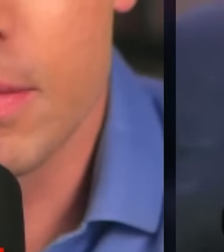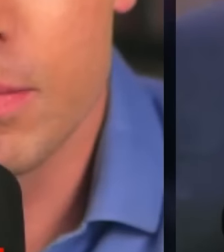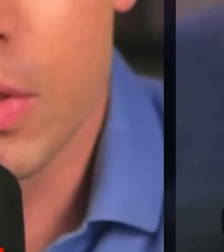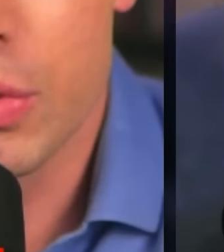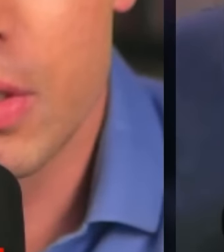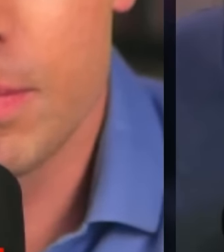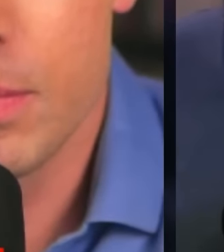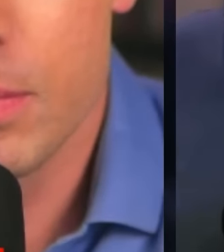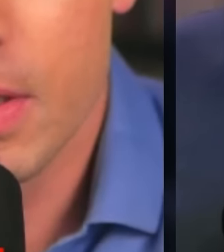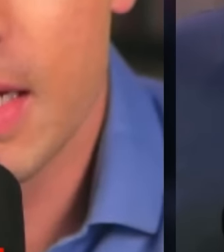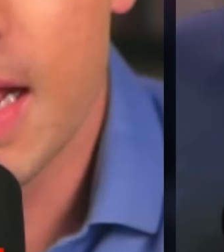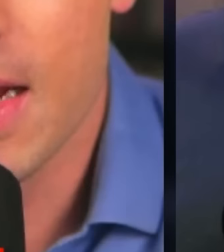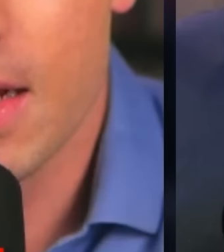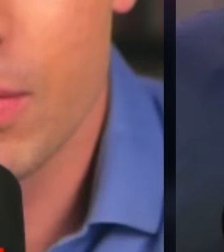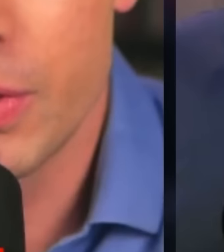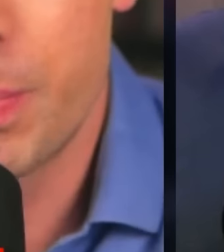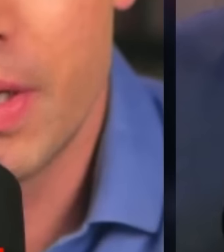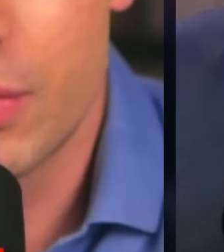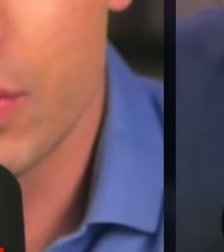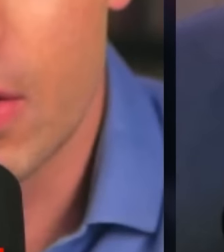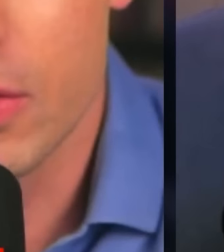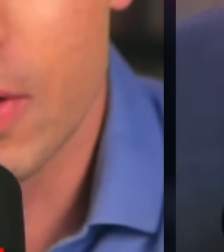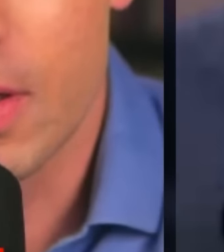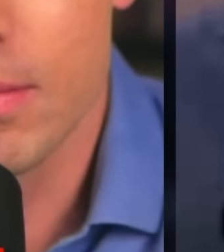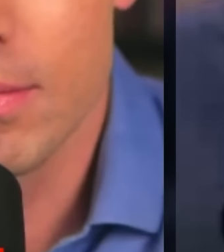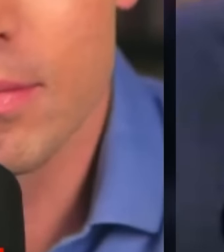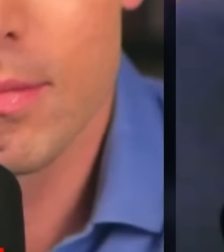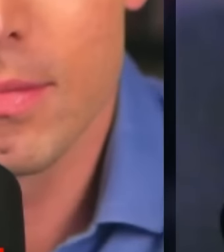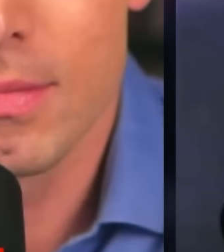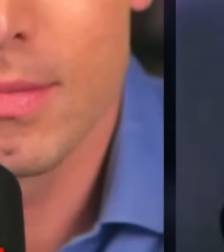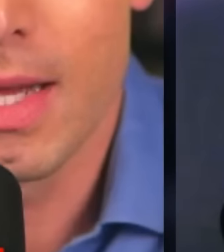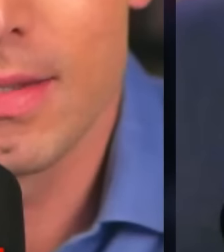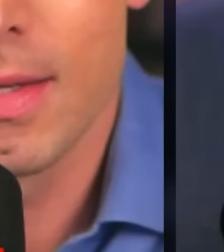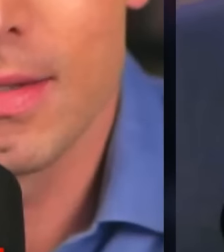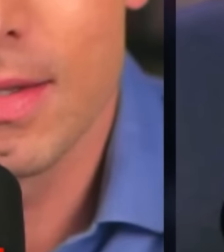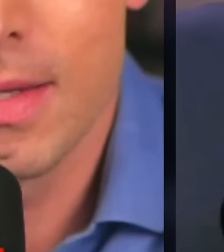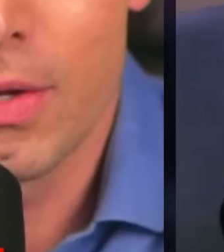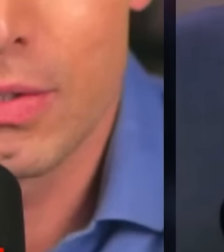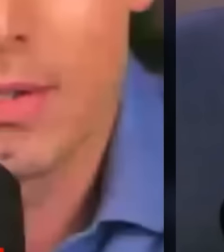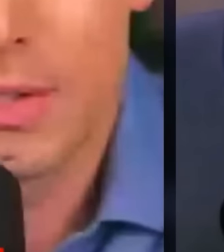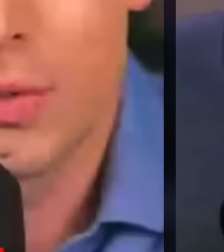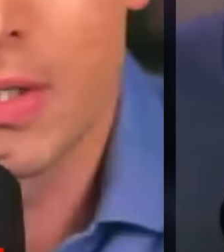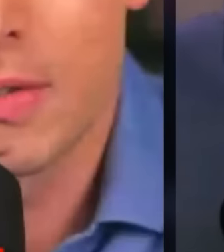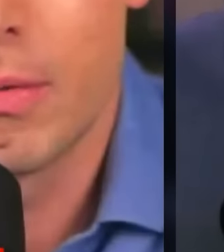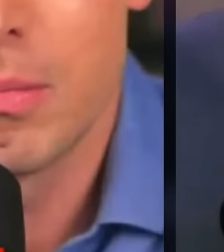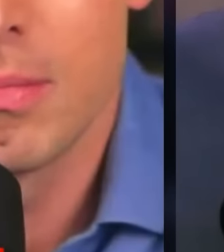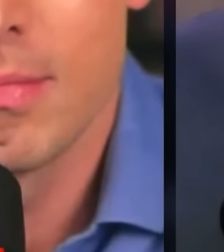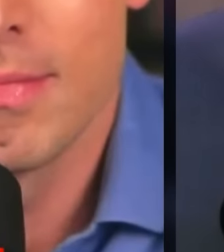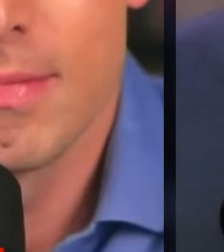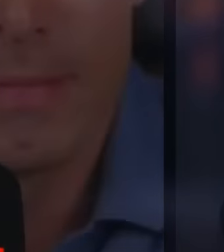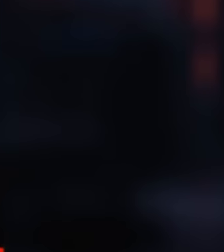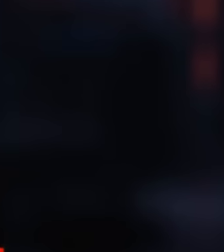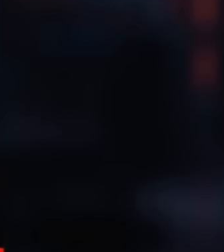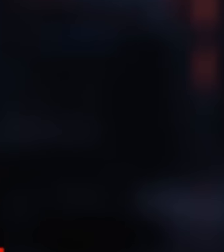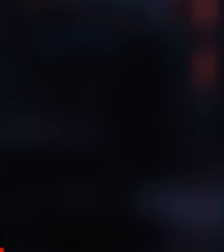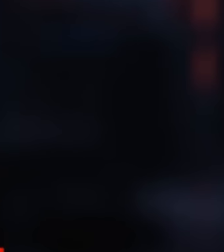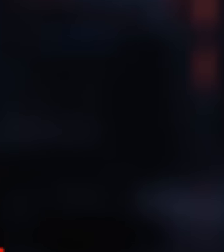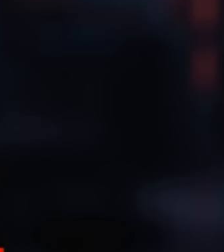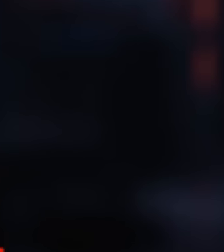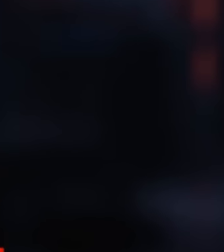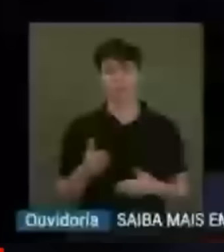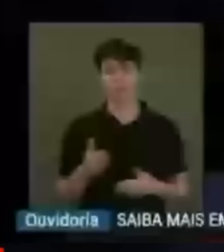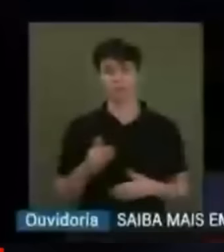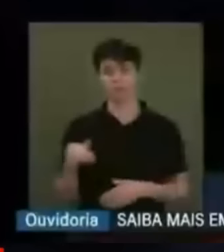que acho que encarna o espírito da nossa, da nossa situação. Vamos colocar